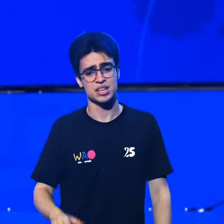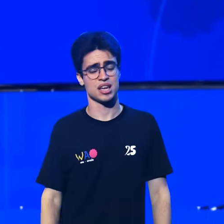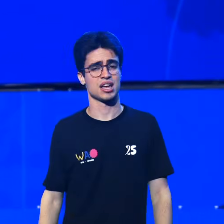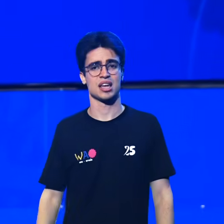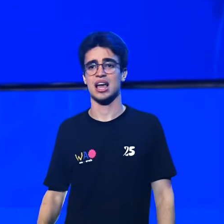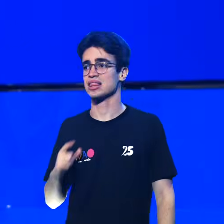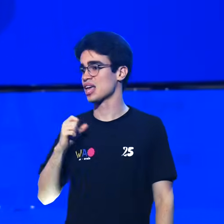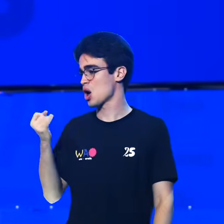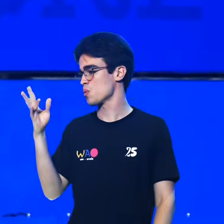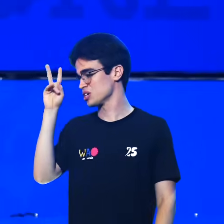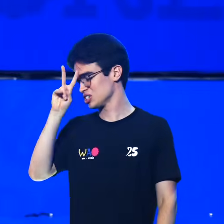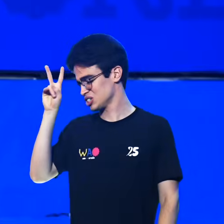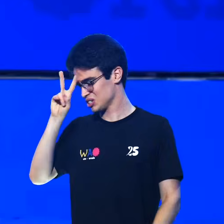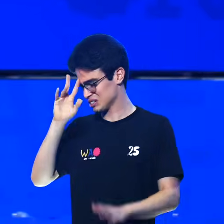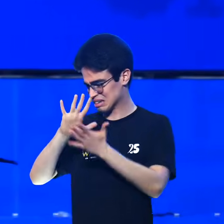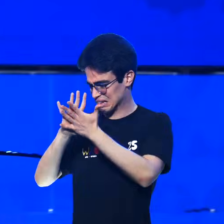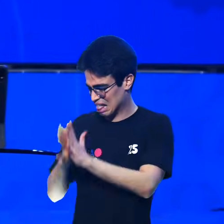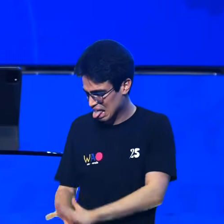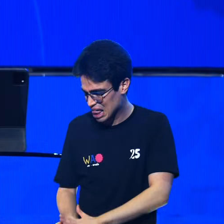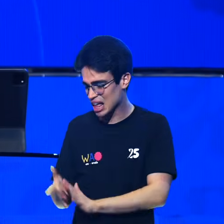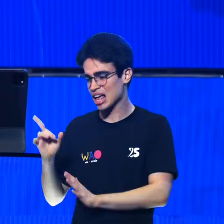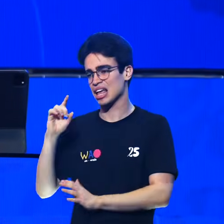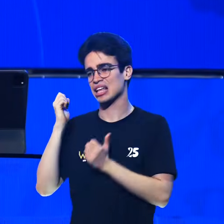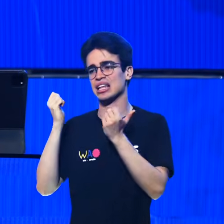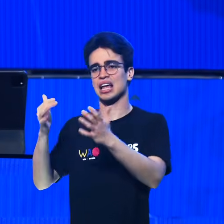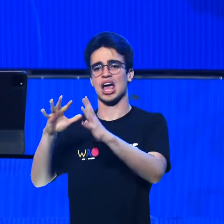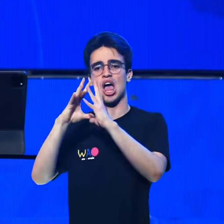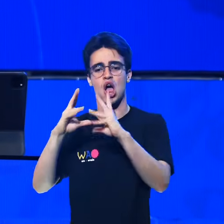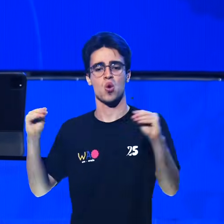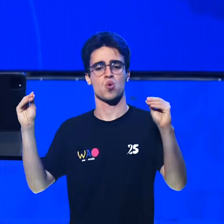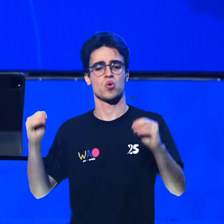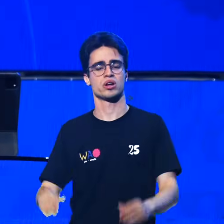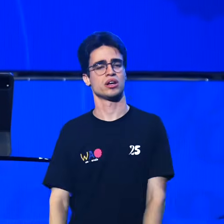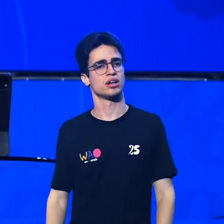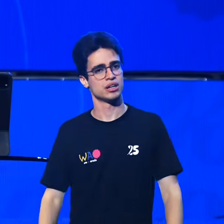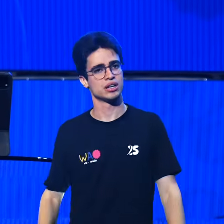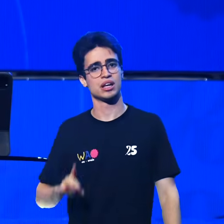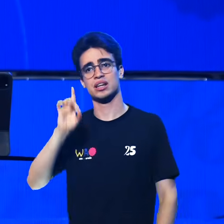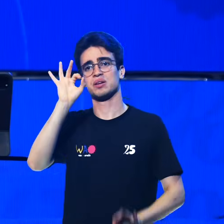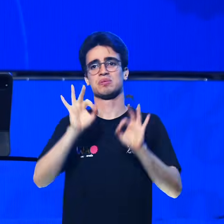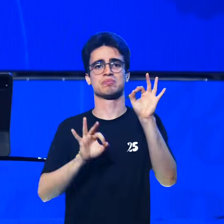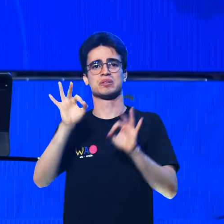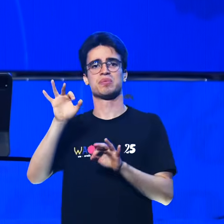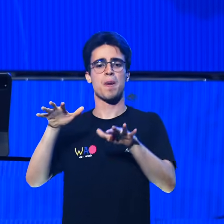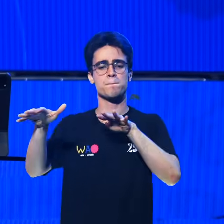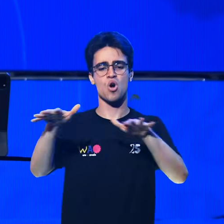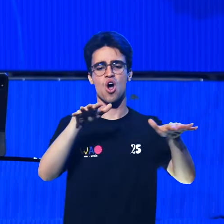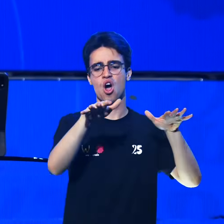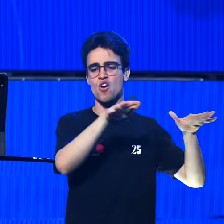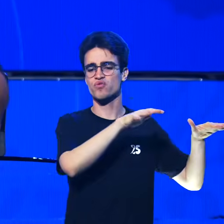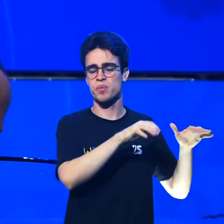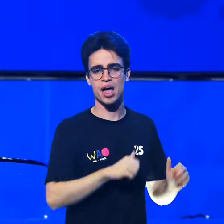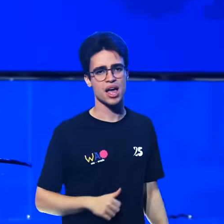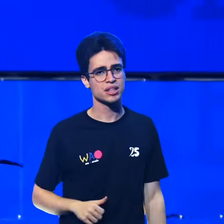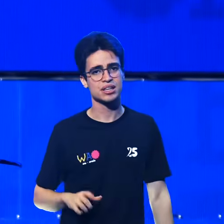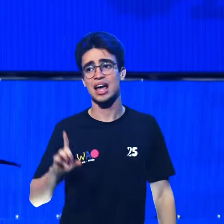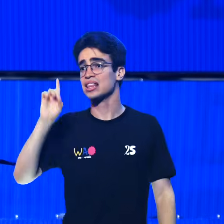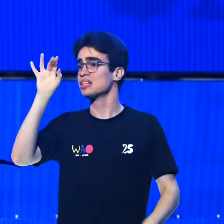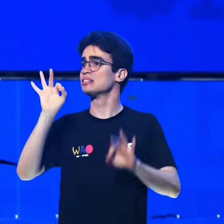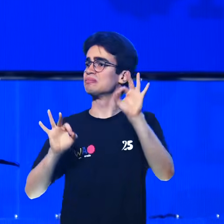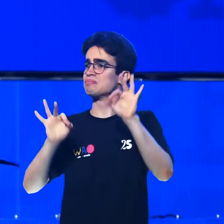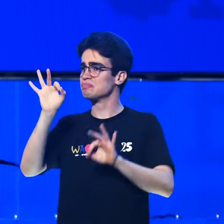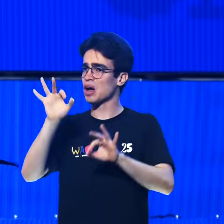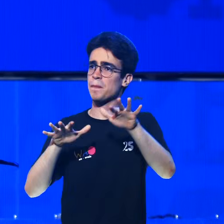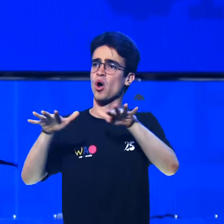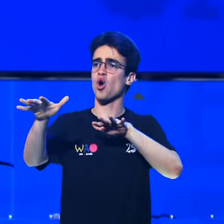histórias quebradas para curar outras pessoas. Há um movimento de Deus aqui, há um movimento de Deus tocando